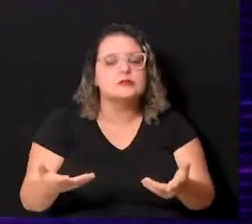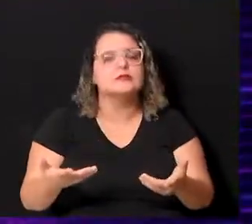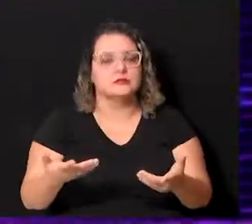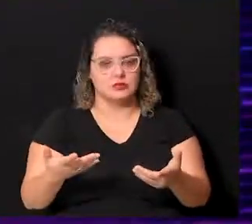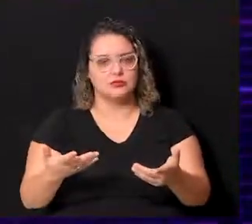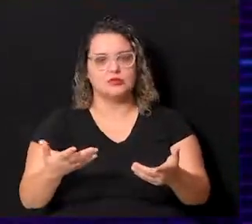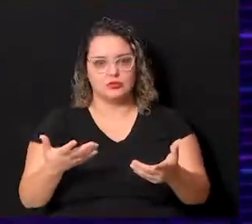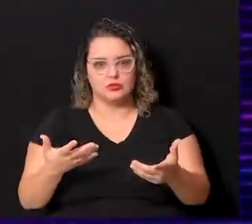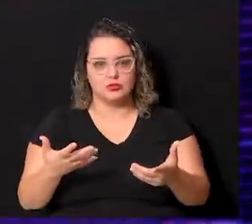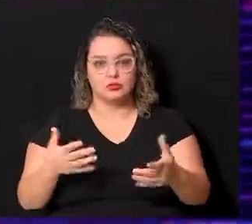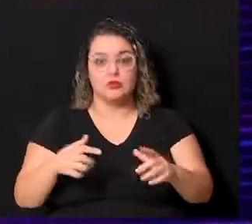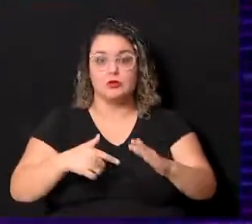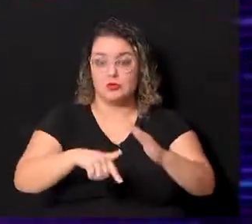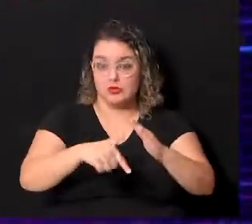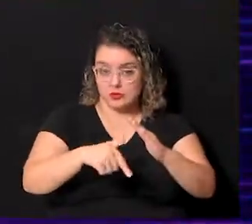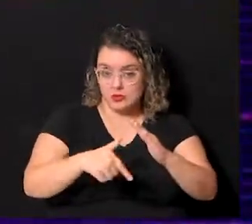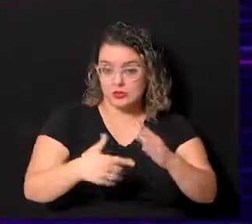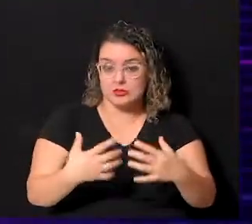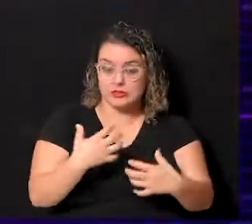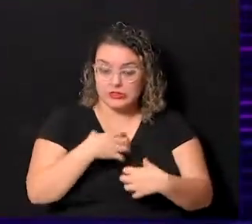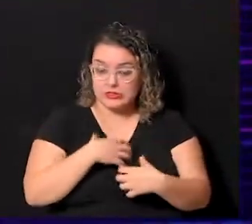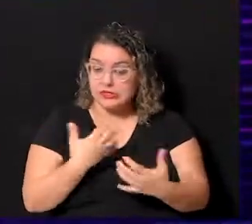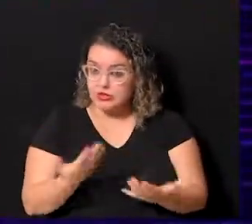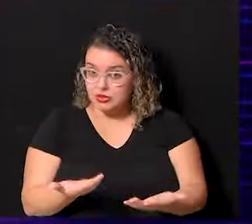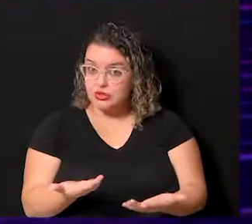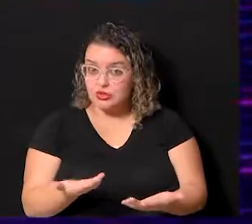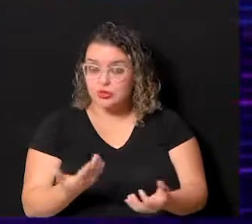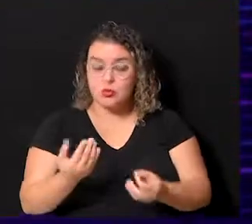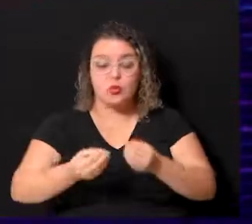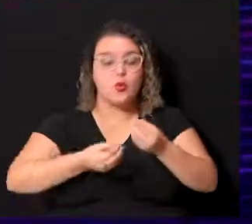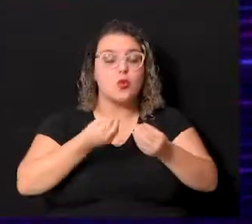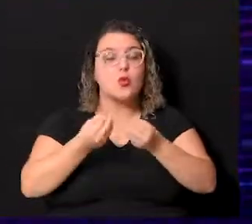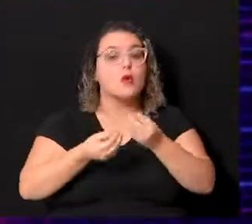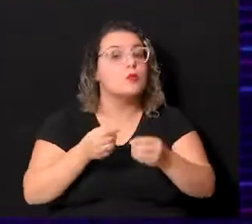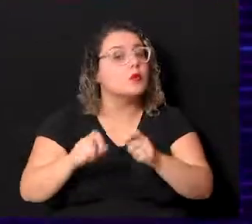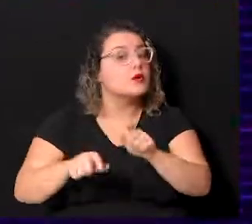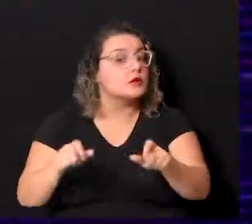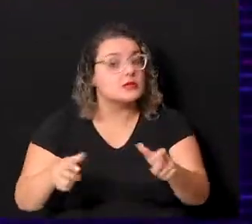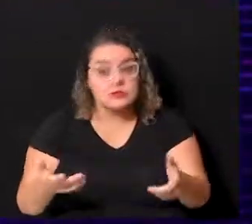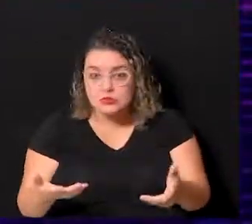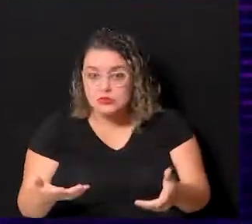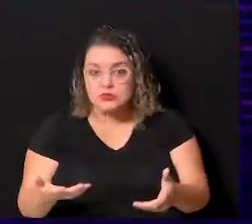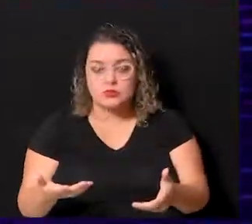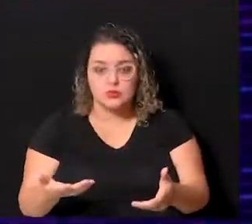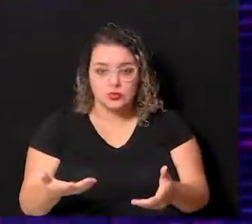pessoas, né, que estavam em home office estavam se sentindo, como que as pessoas que estavam